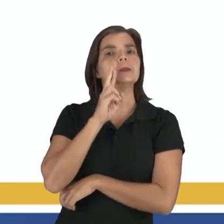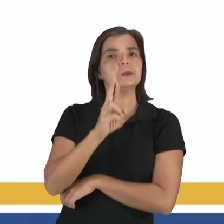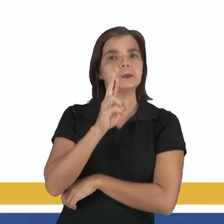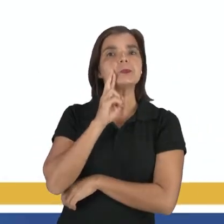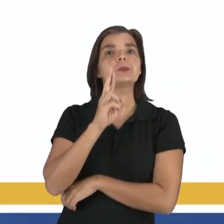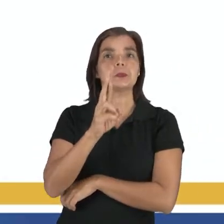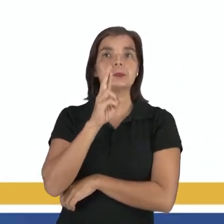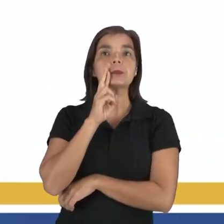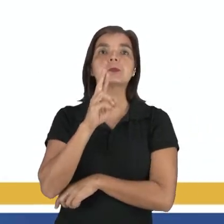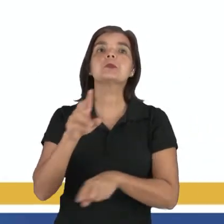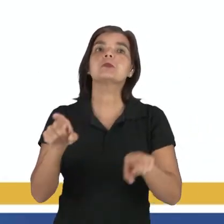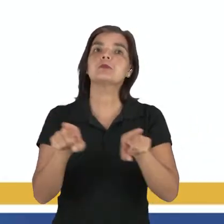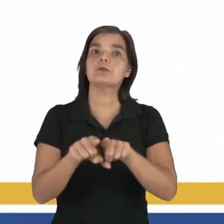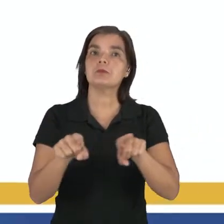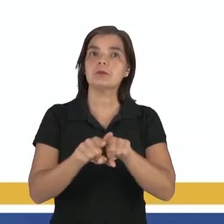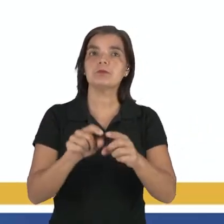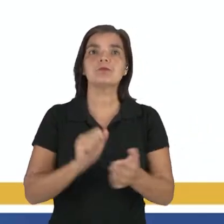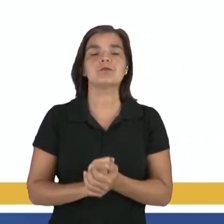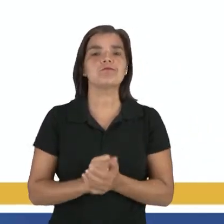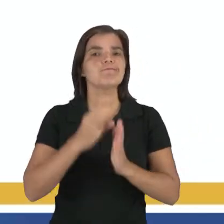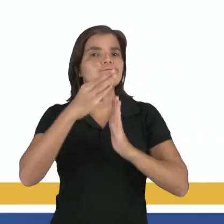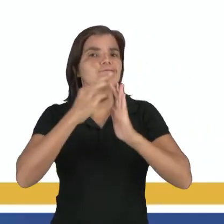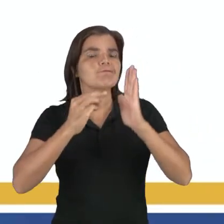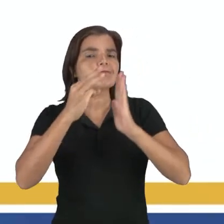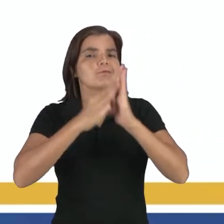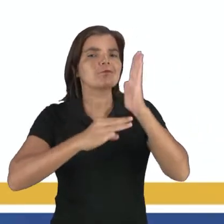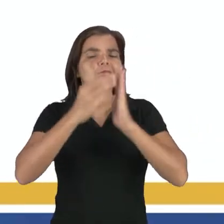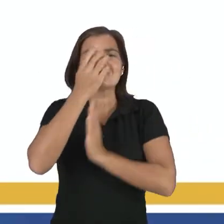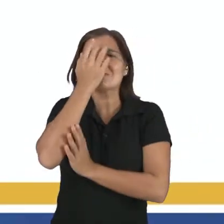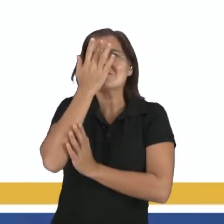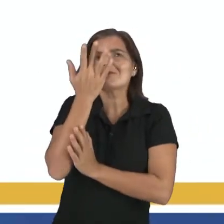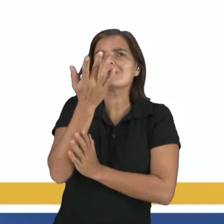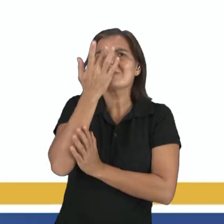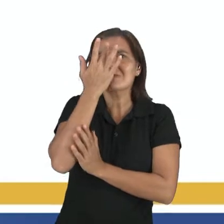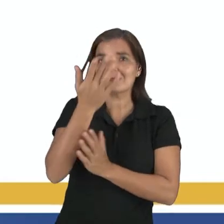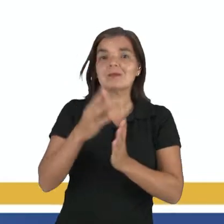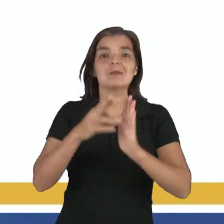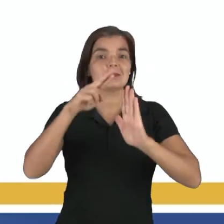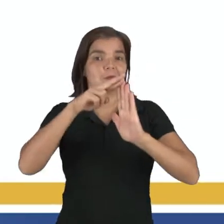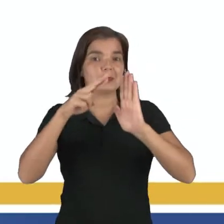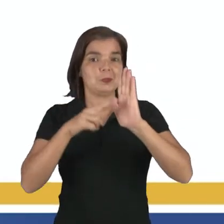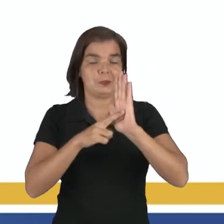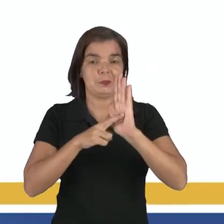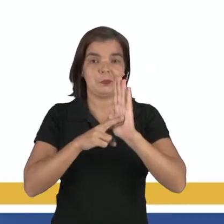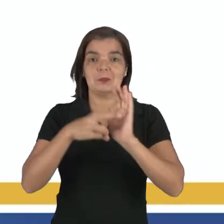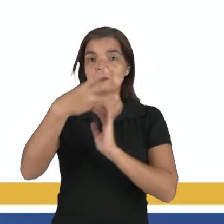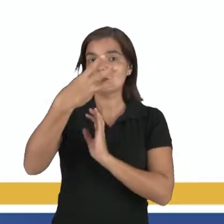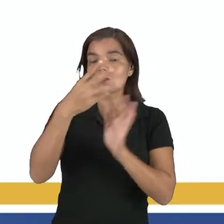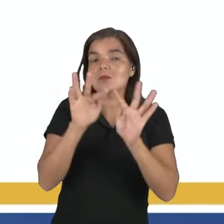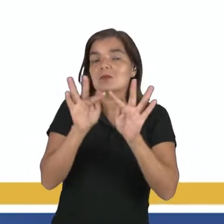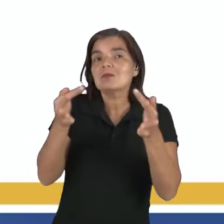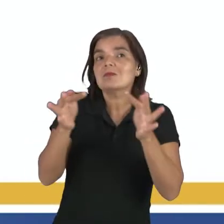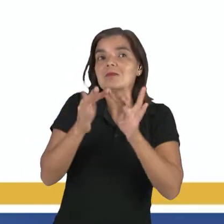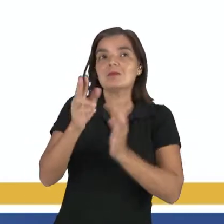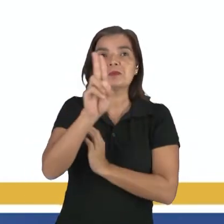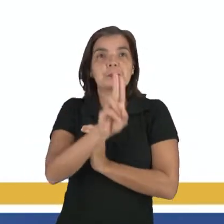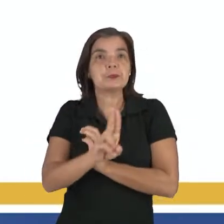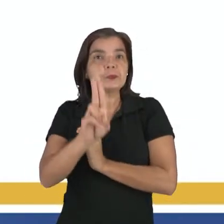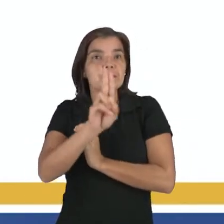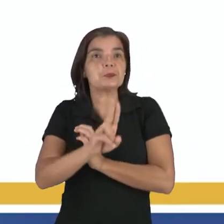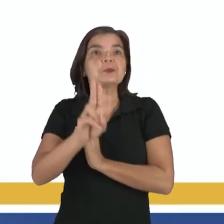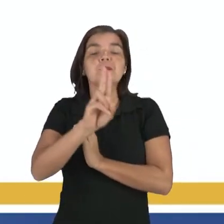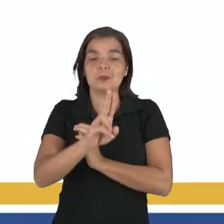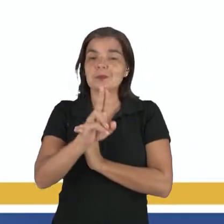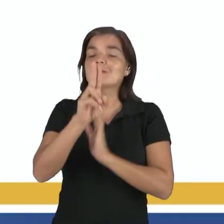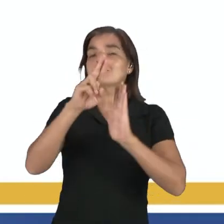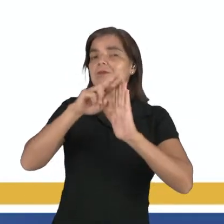o resolvidos através de métodos práticos chamados regra de três simples utilizando essa